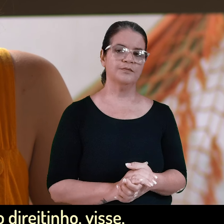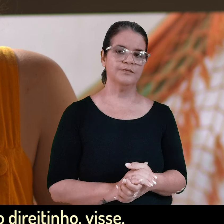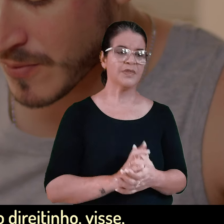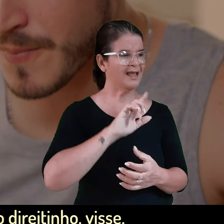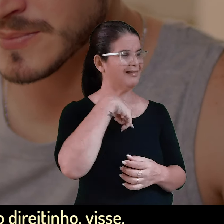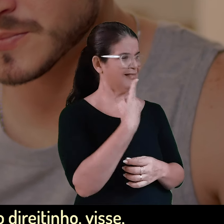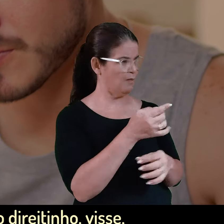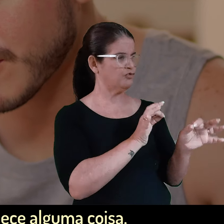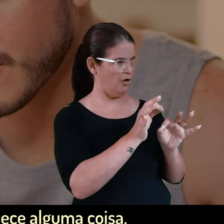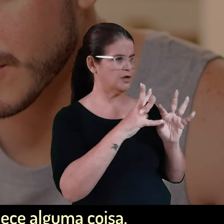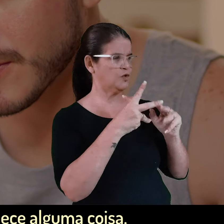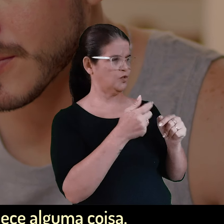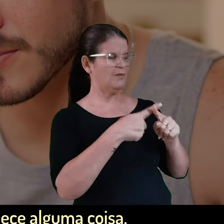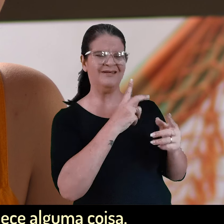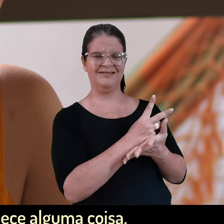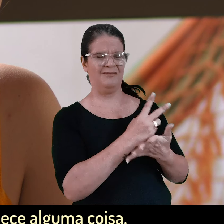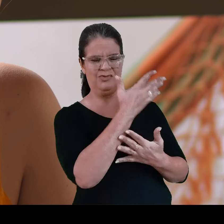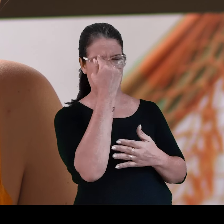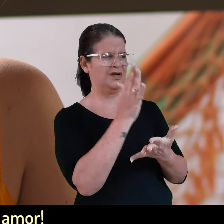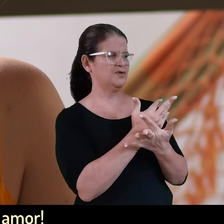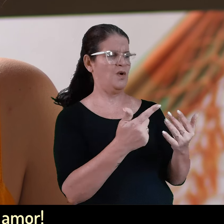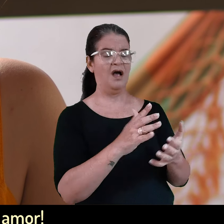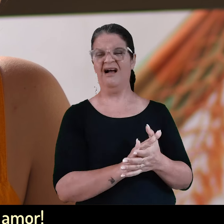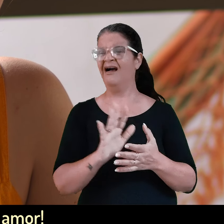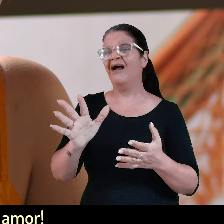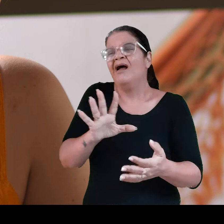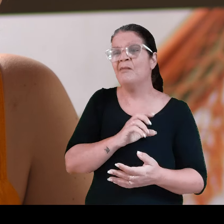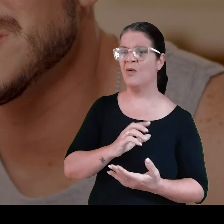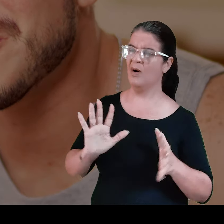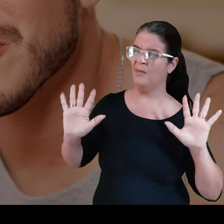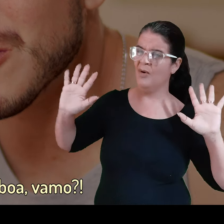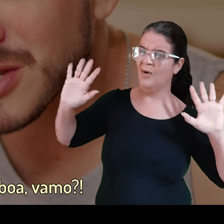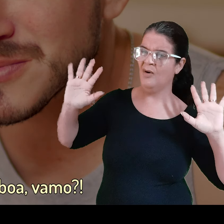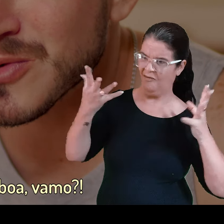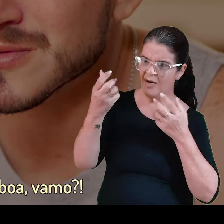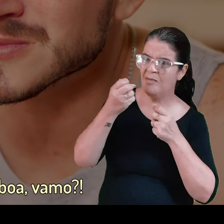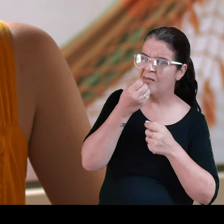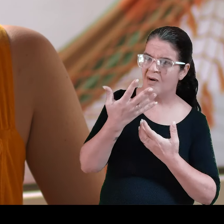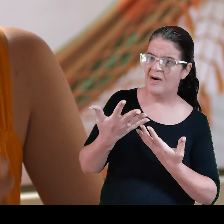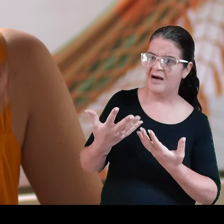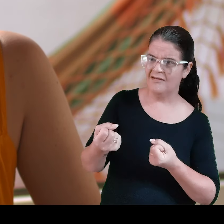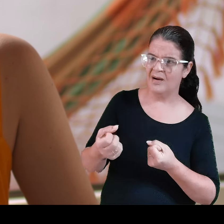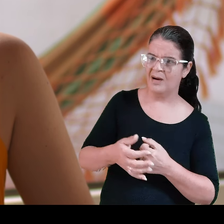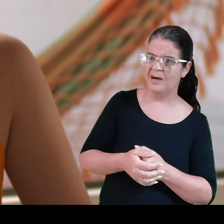Depois, guarda tudo direitinho, Vici que toda vez fuscasse alguma coisa. Ei, meu amor. Vamos ficar de boa, vamos?